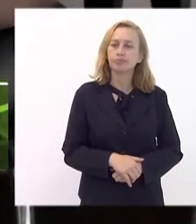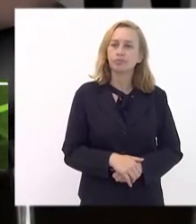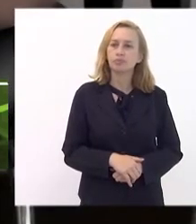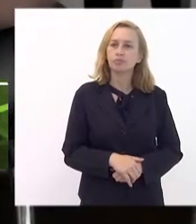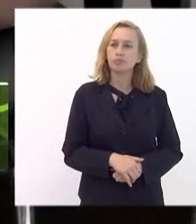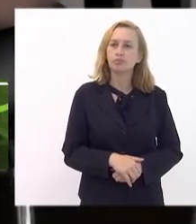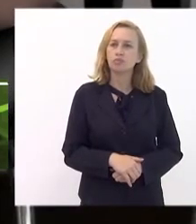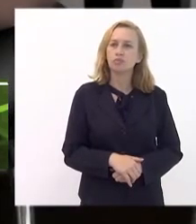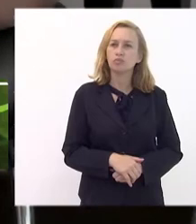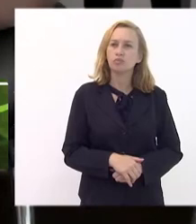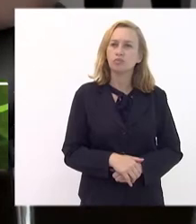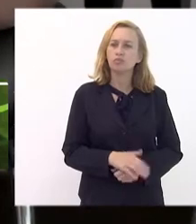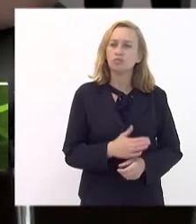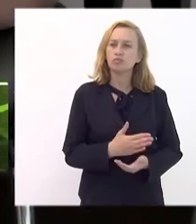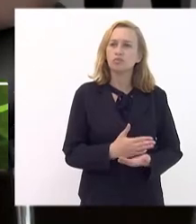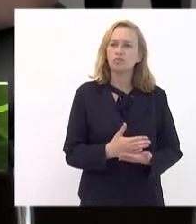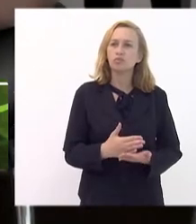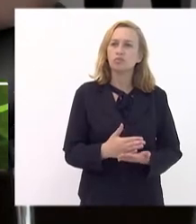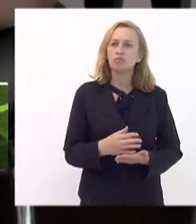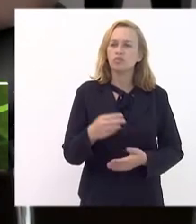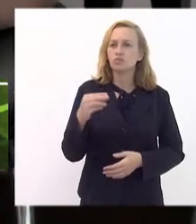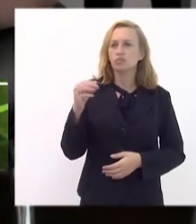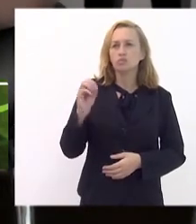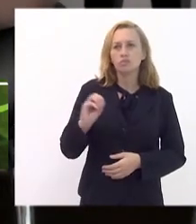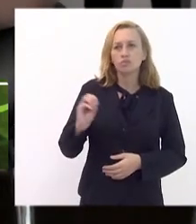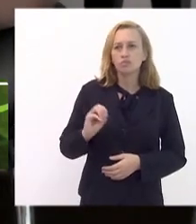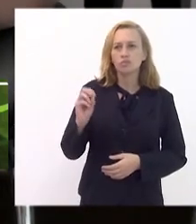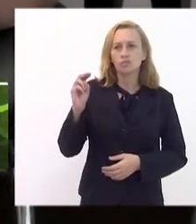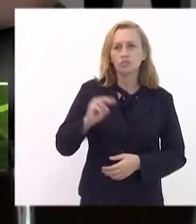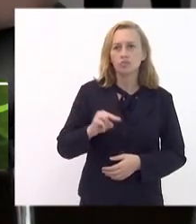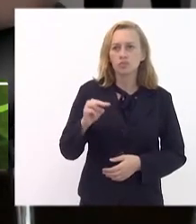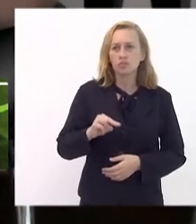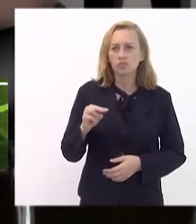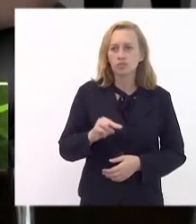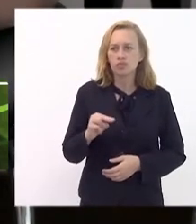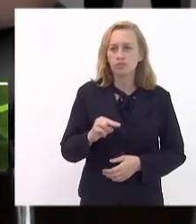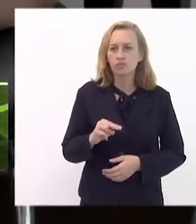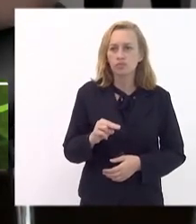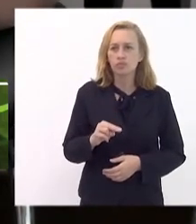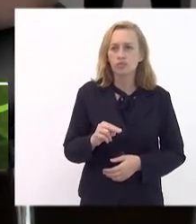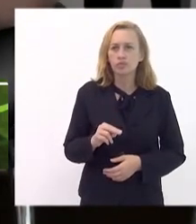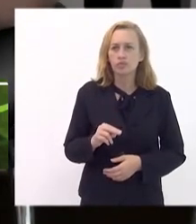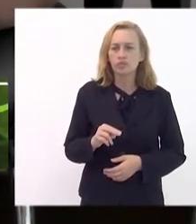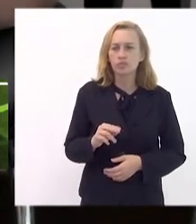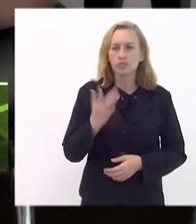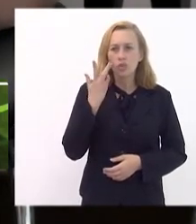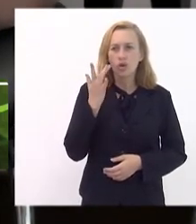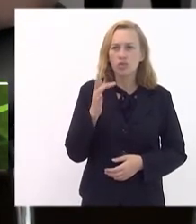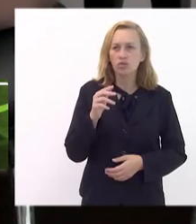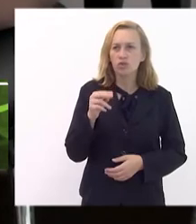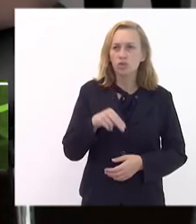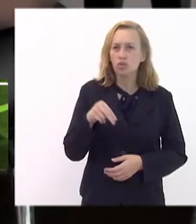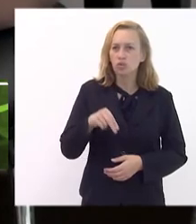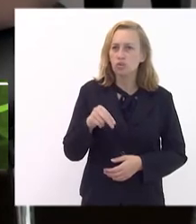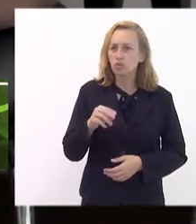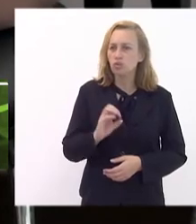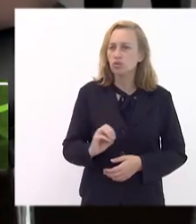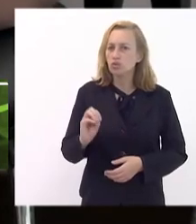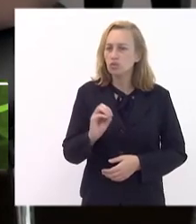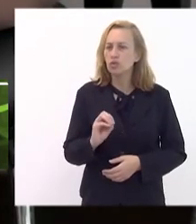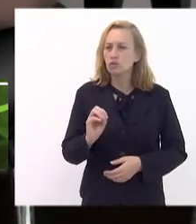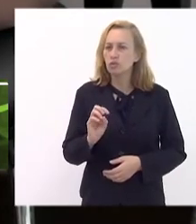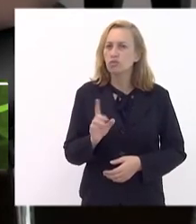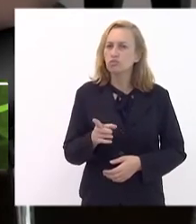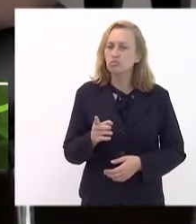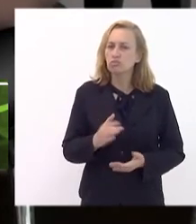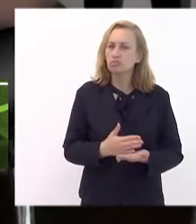começou, se eu não me engano, novembro? Outubro, novembro. Foi em julho, né? Acho que foi em outubro, novembro que a gente começou. A